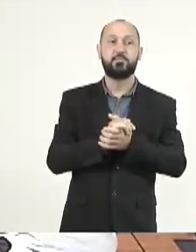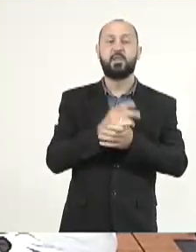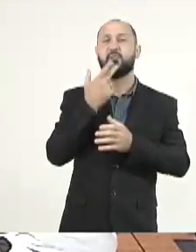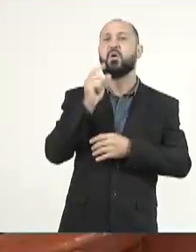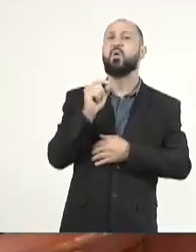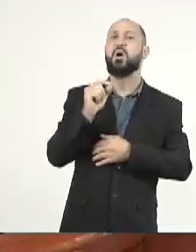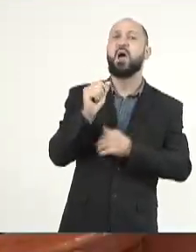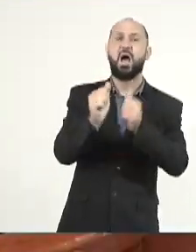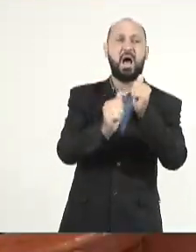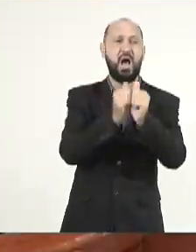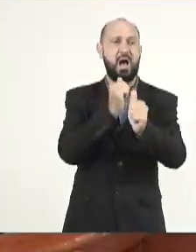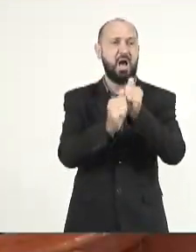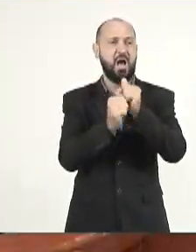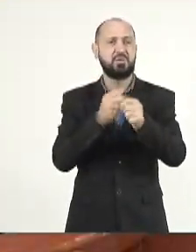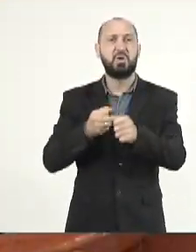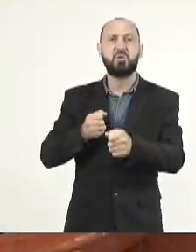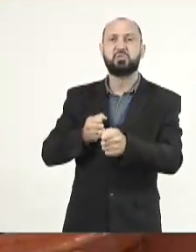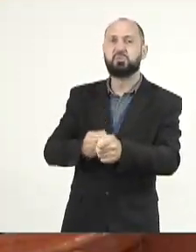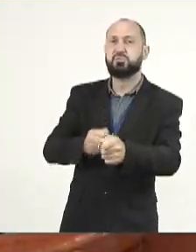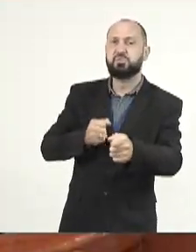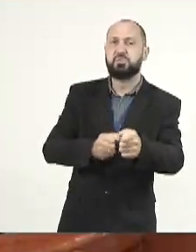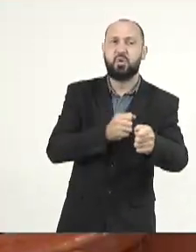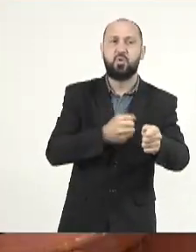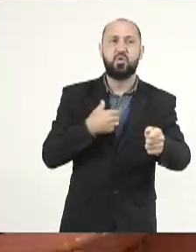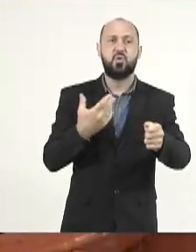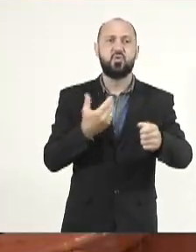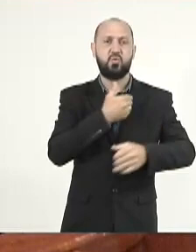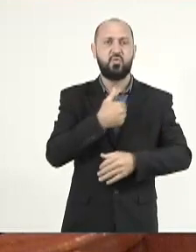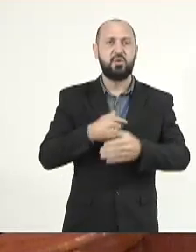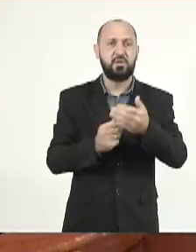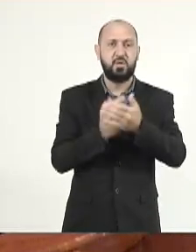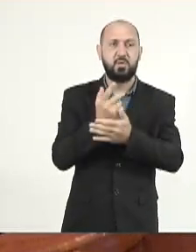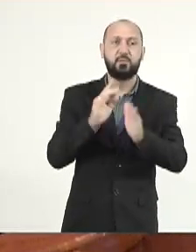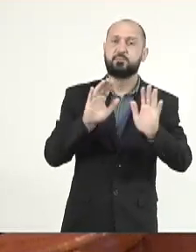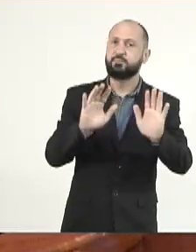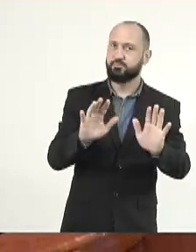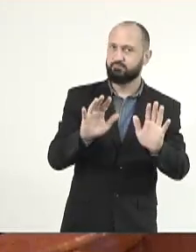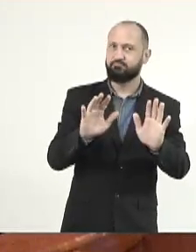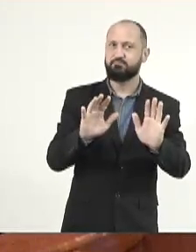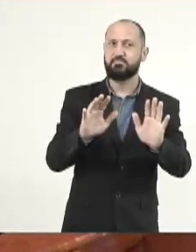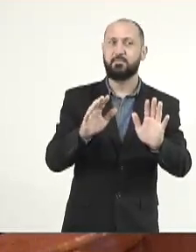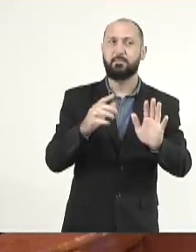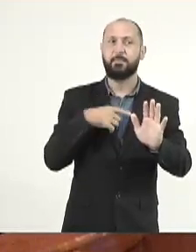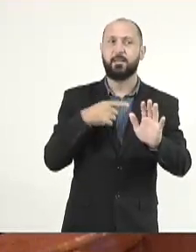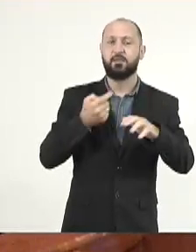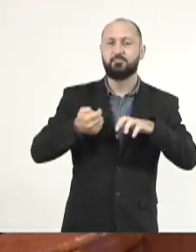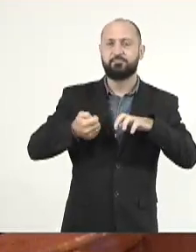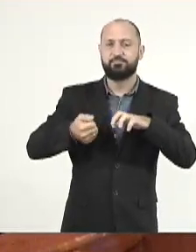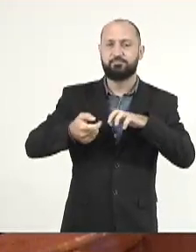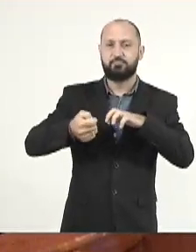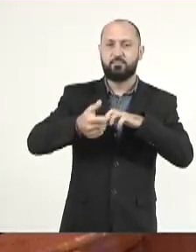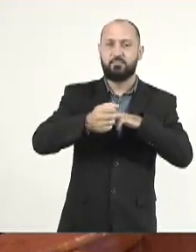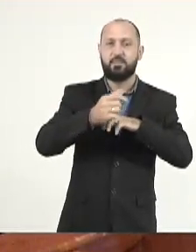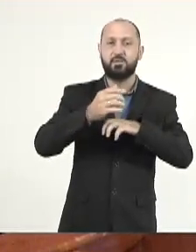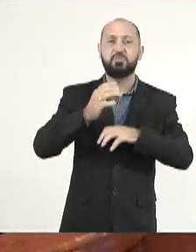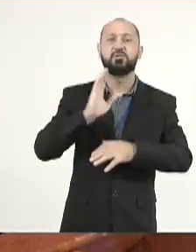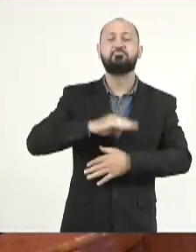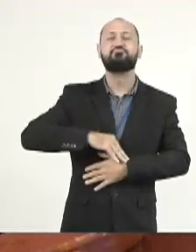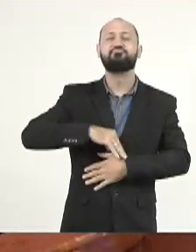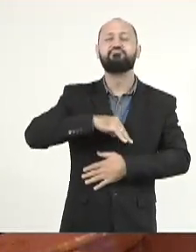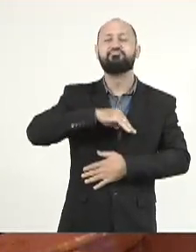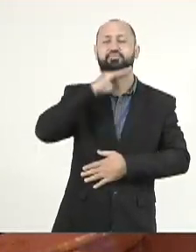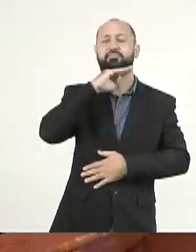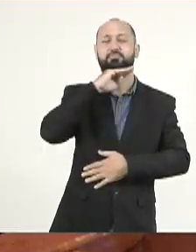Aí falaram que o arroz tem agrotóxico, que o governo está comprando. Isso aí, olha, de fake news nós já estamos